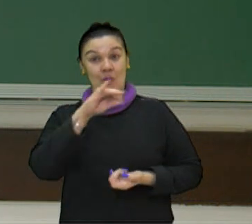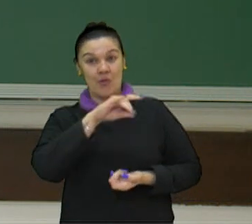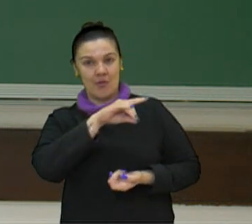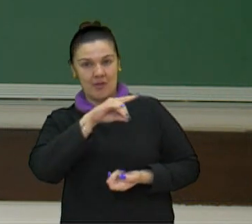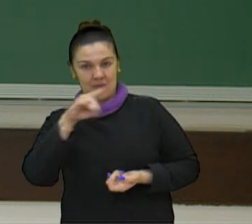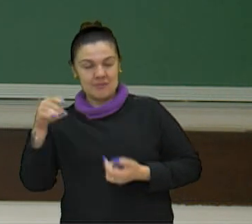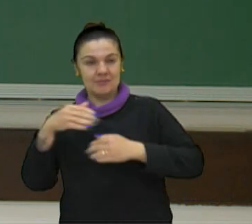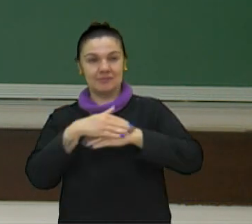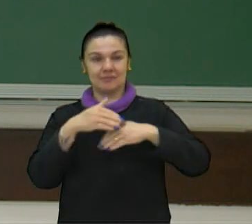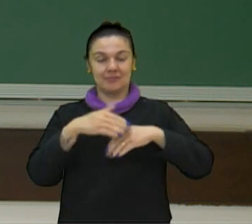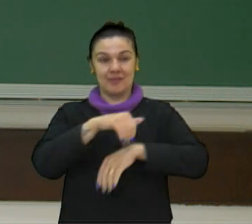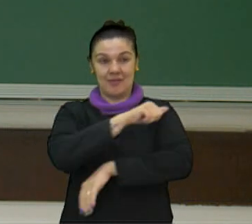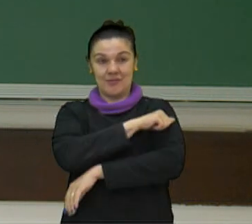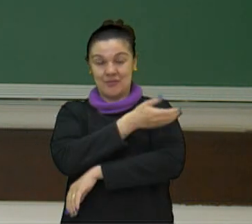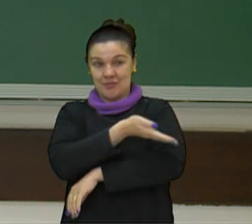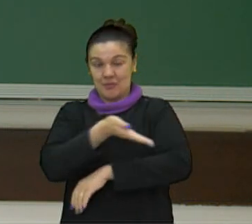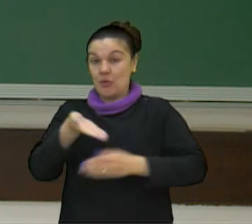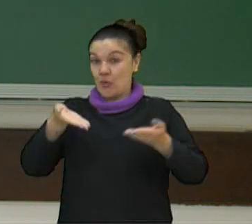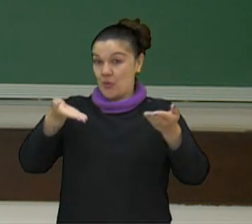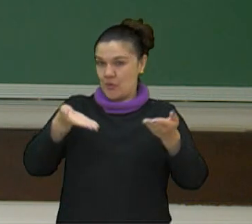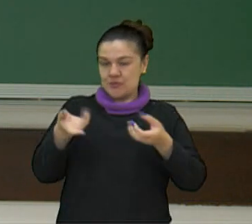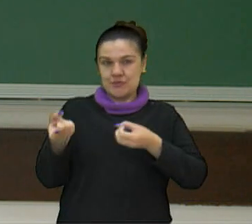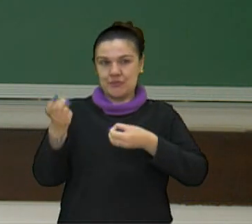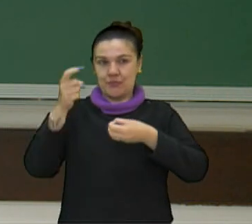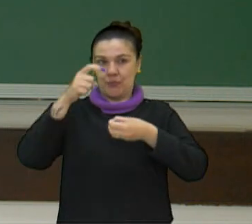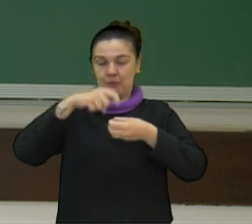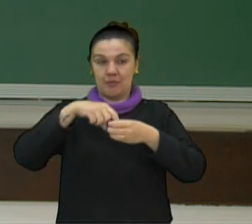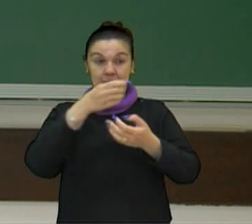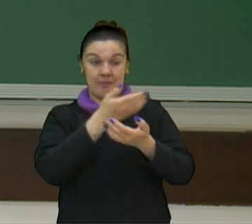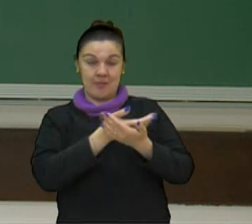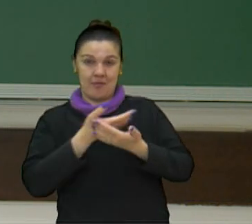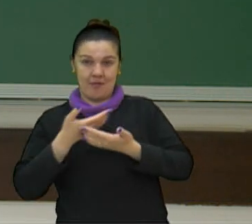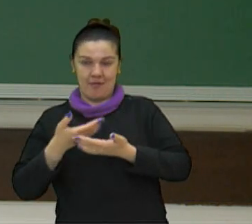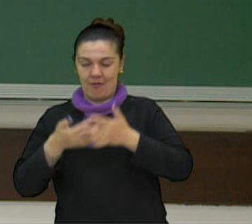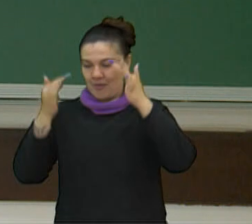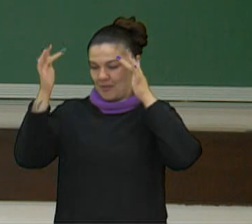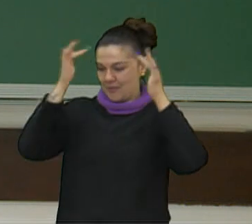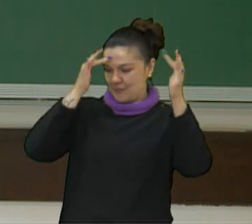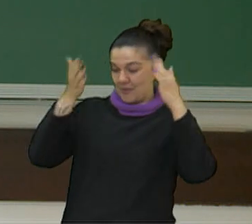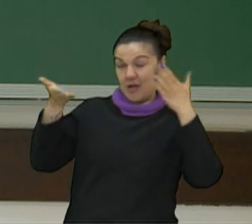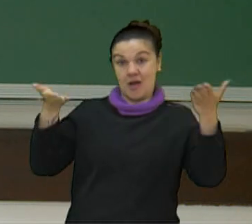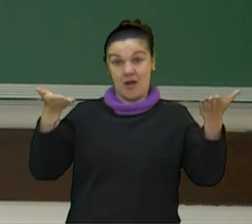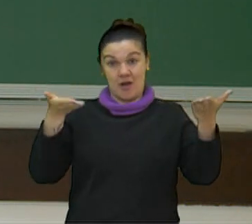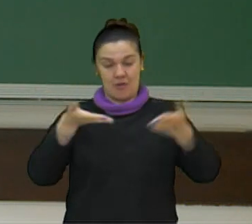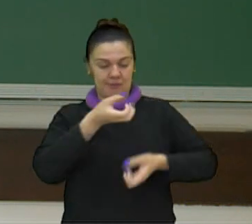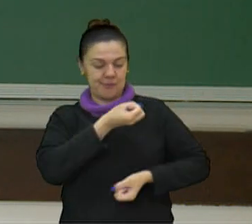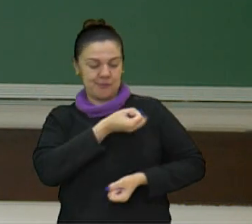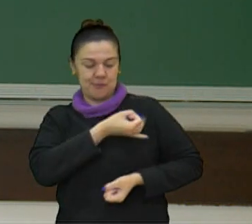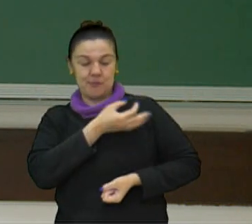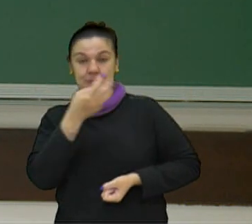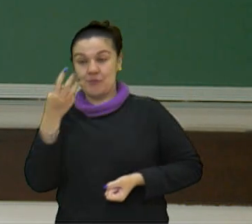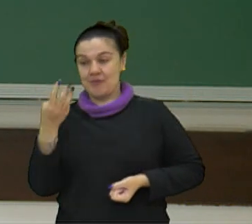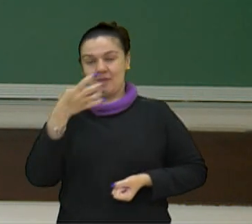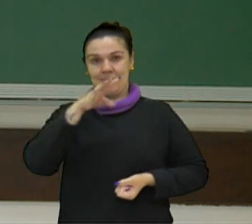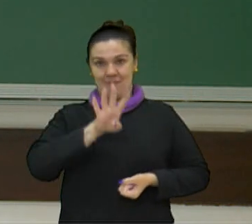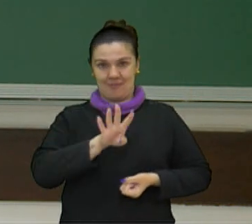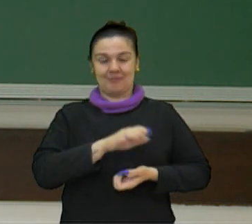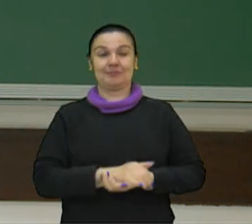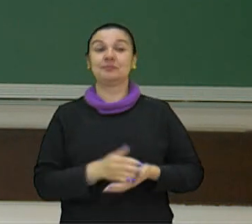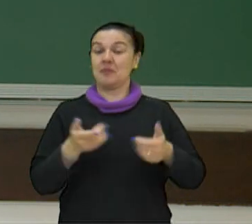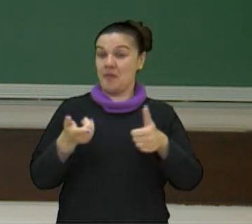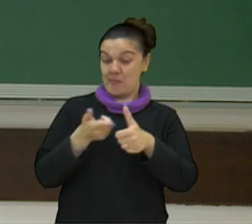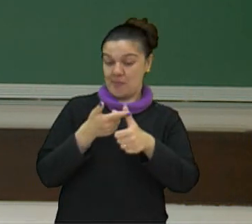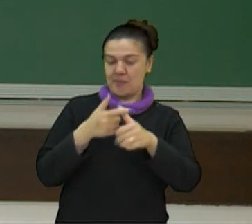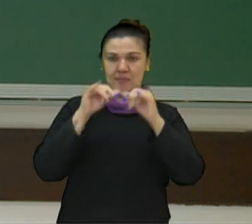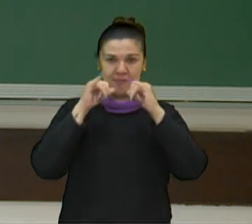Olá, queridos estudantes! Estamos aí para mais uma aula de filosofia, hoje nossa aula de número 34. Antes